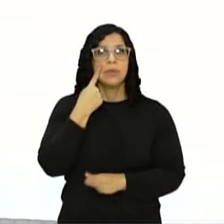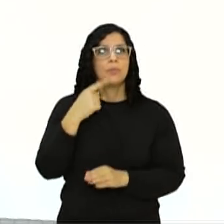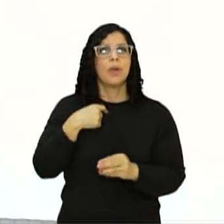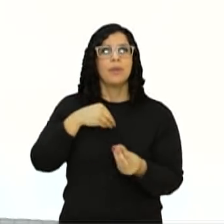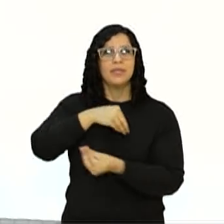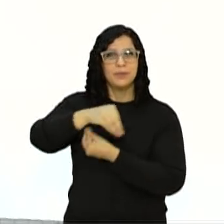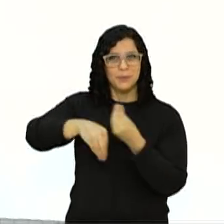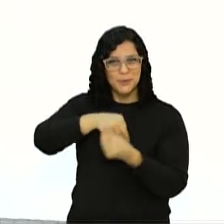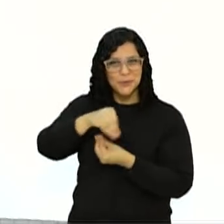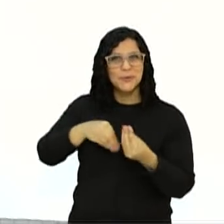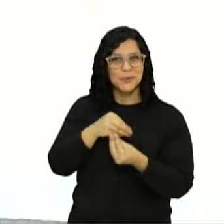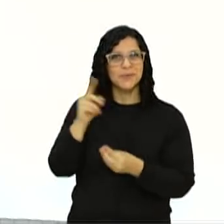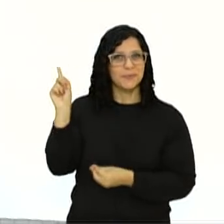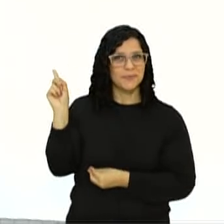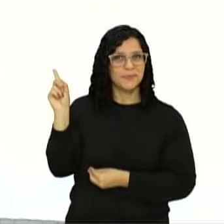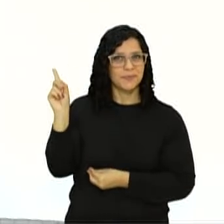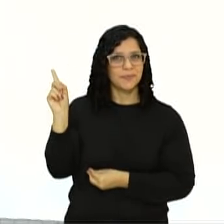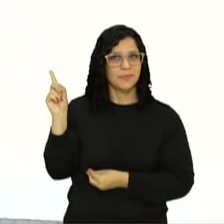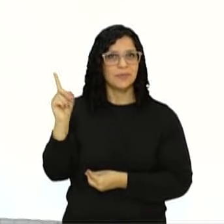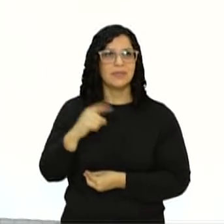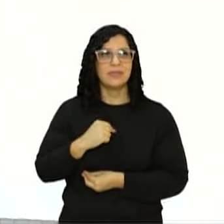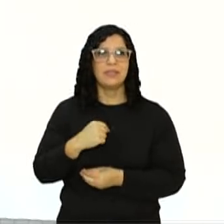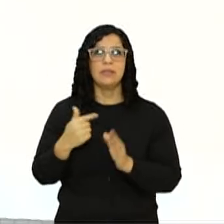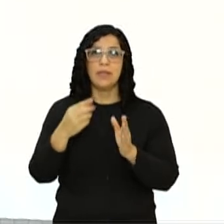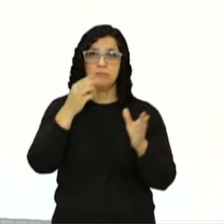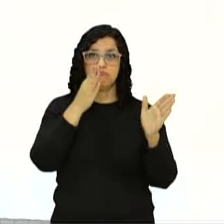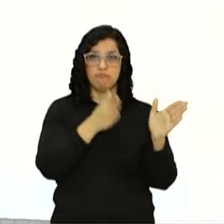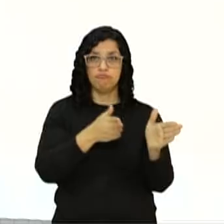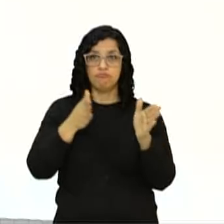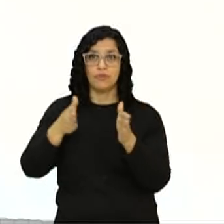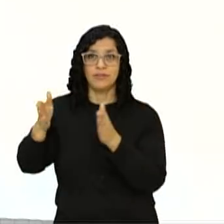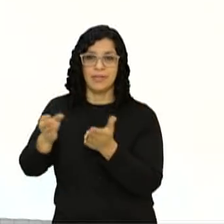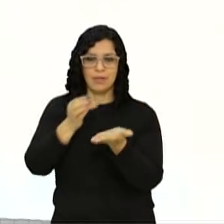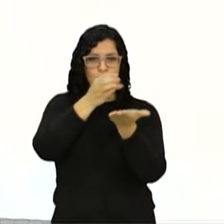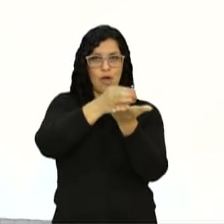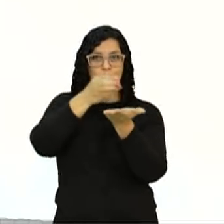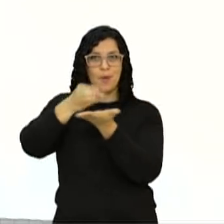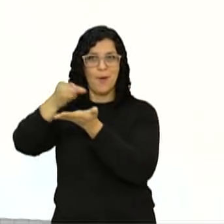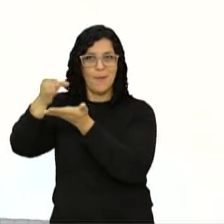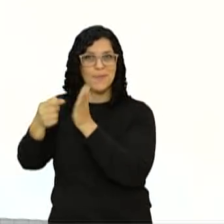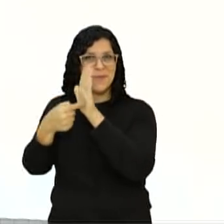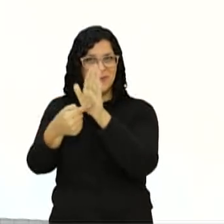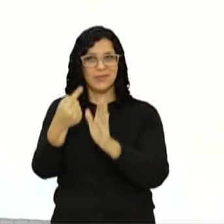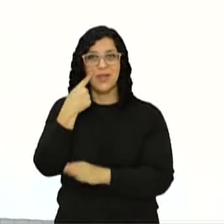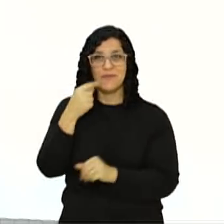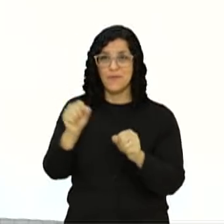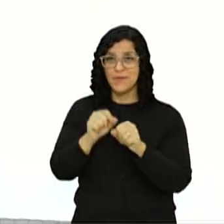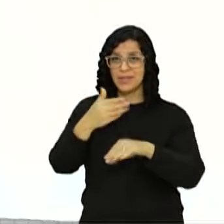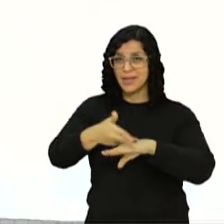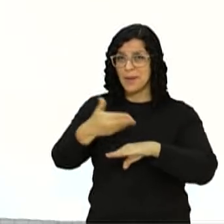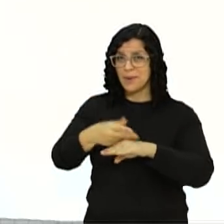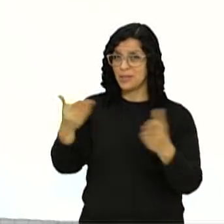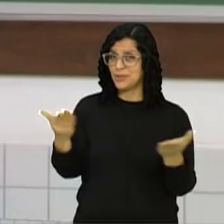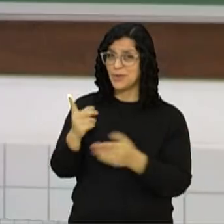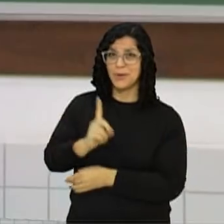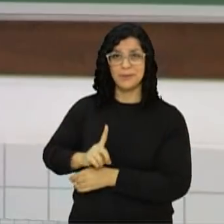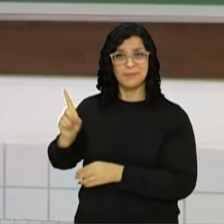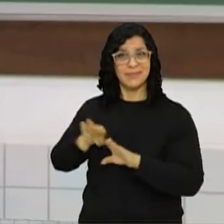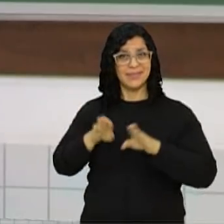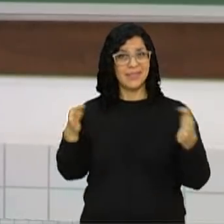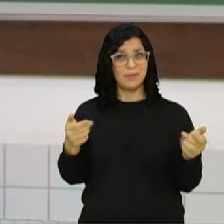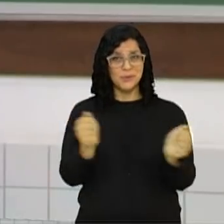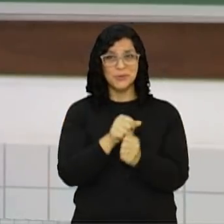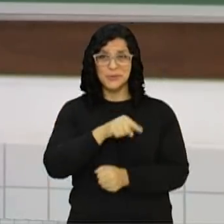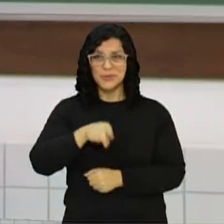as nossas misturas homogêneas. Eu trago 3 exemplos para vocês na tela, mas eu vou fazer os 3 exemplos aqui na bancada